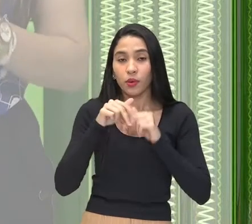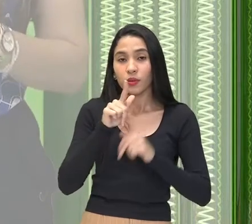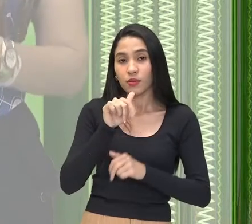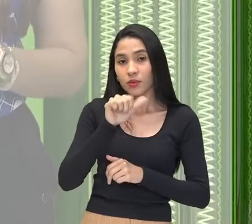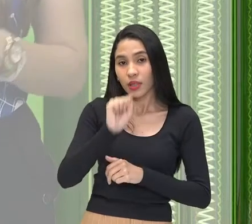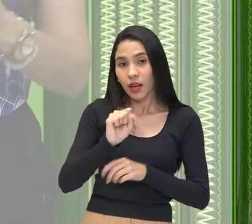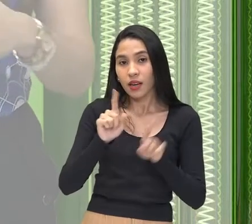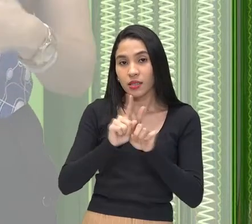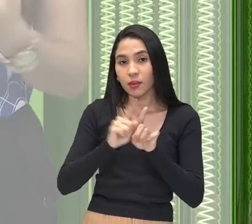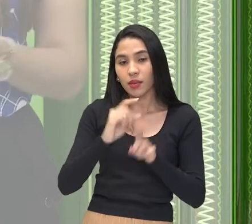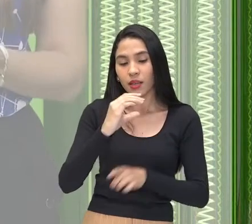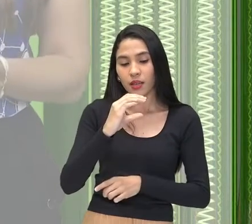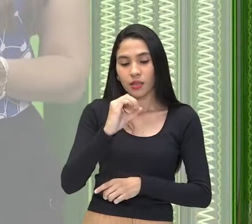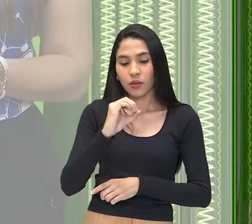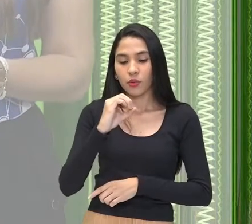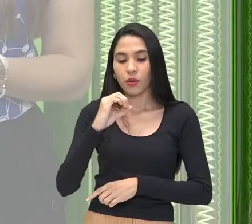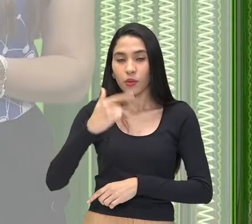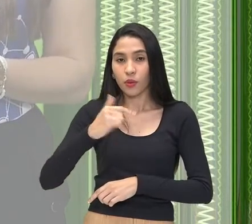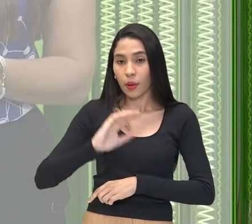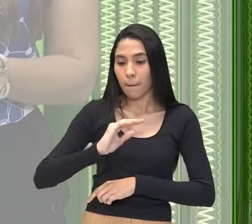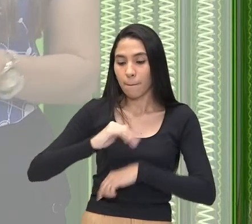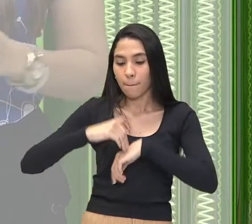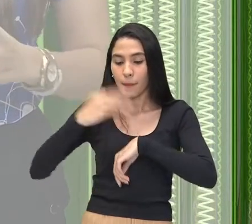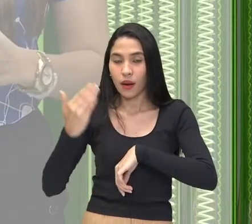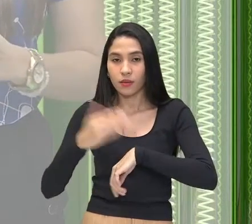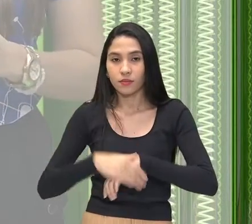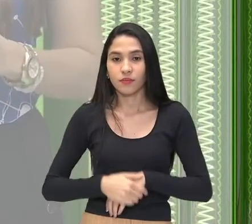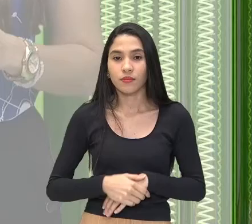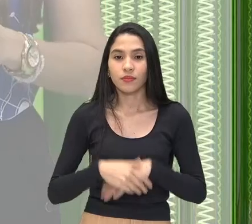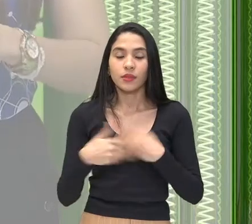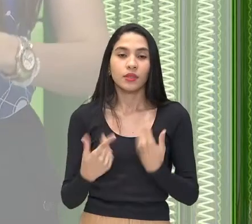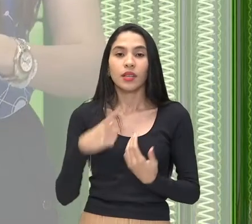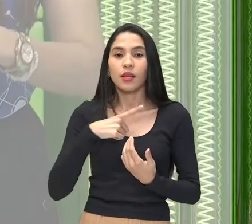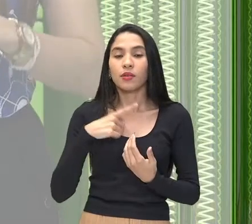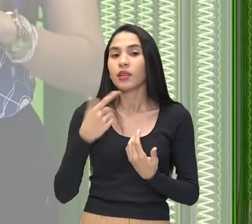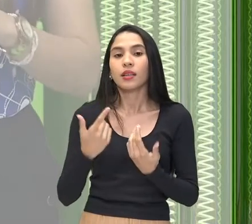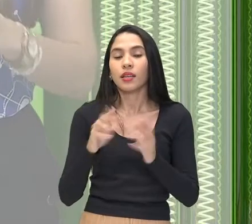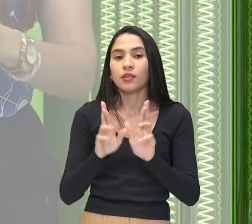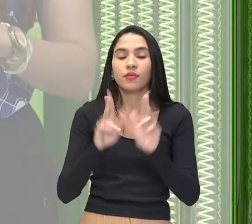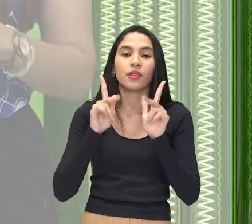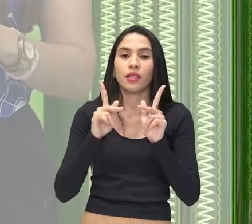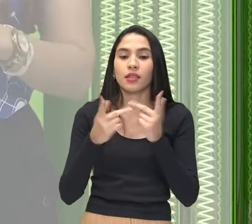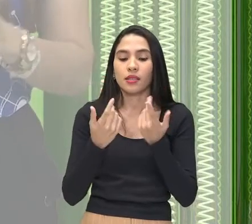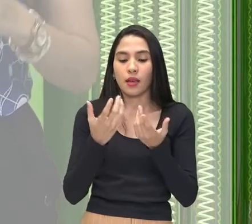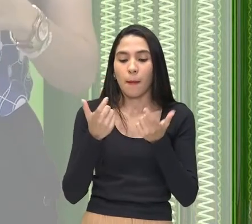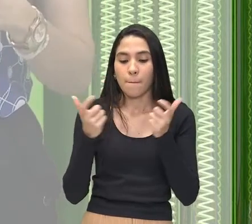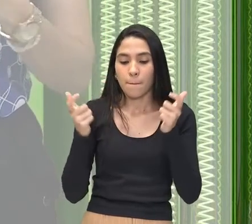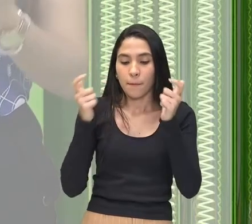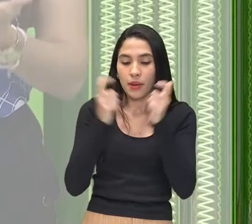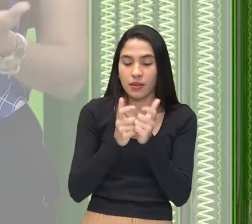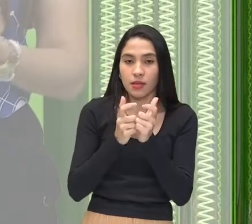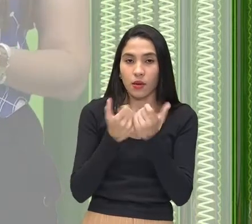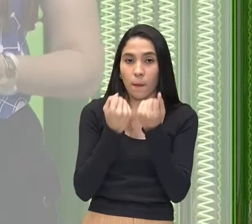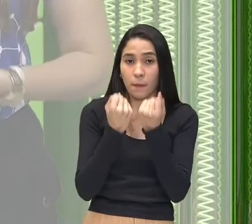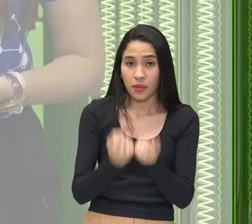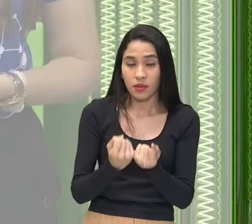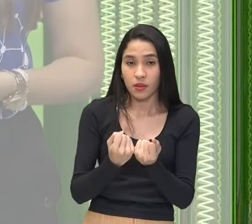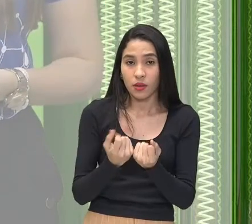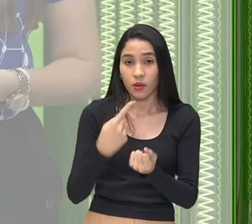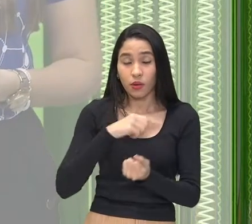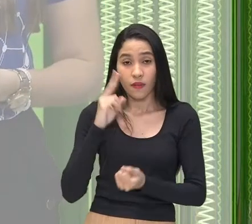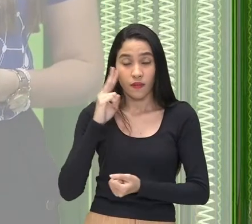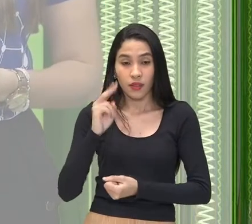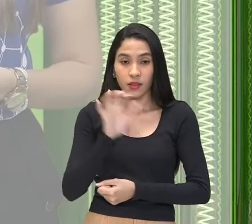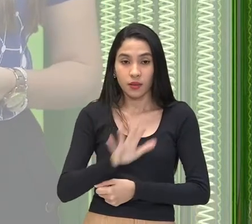gás carbônico é colocado para fora, certo? Então, a gente tem essa diferença de pressão, então a gente consegue